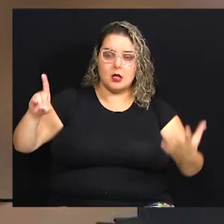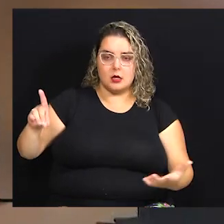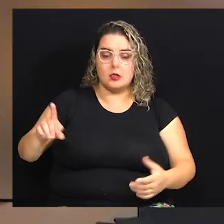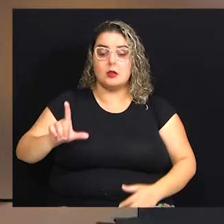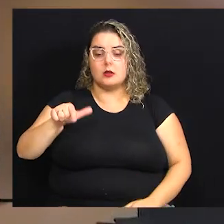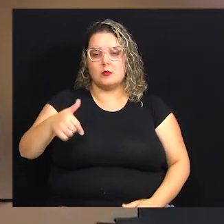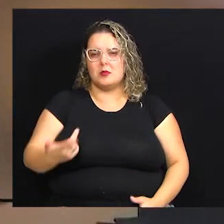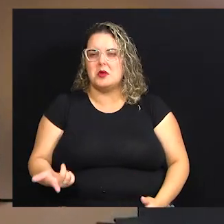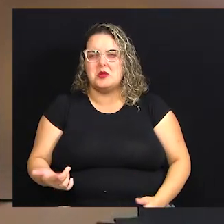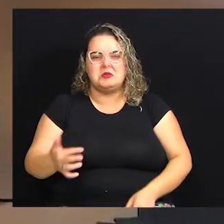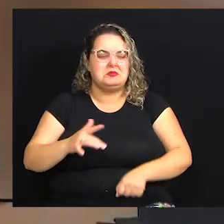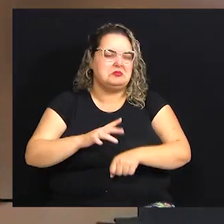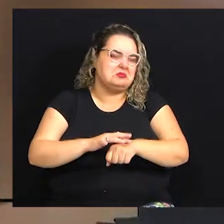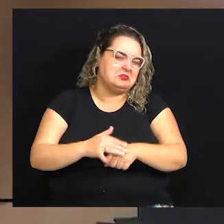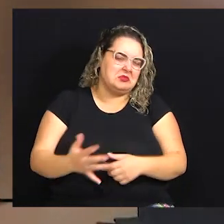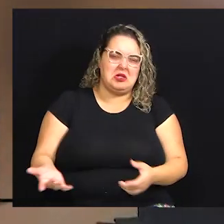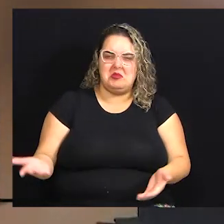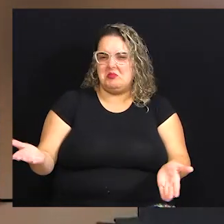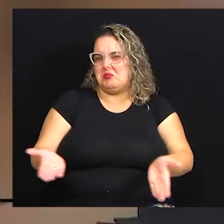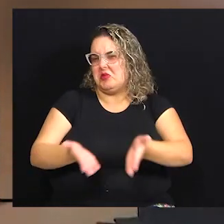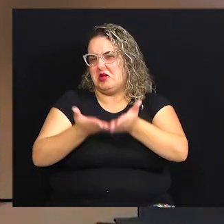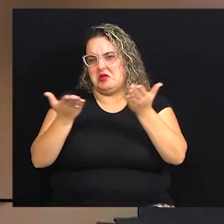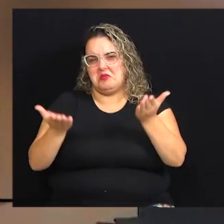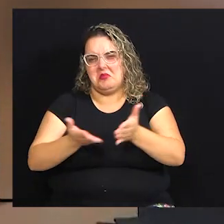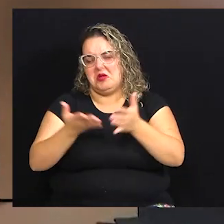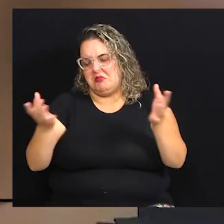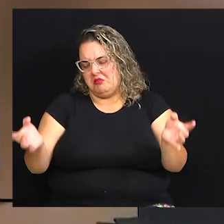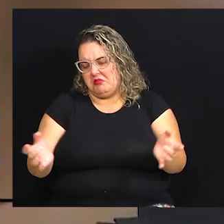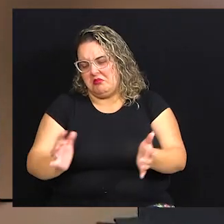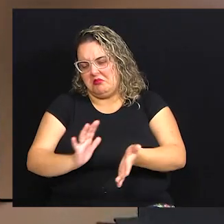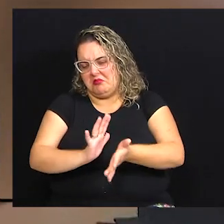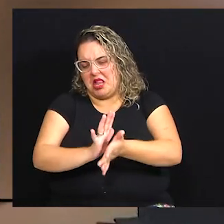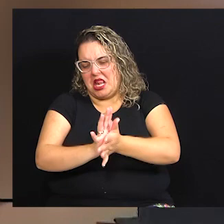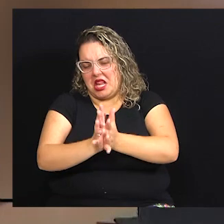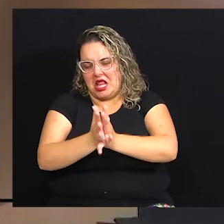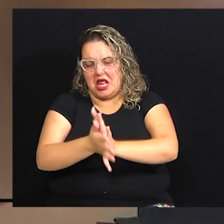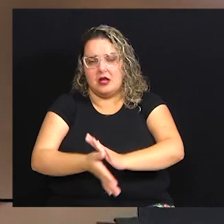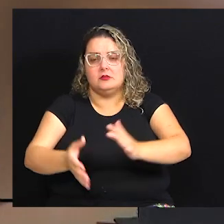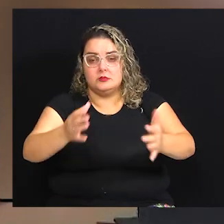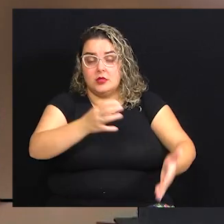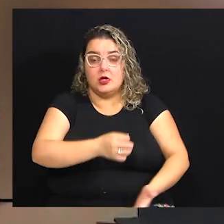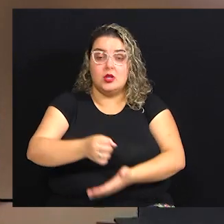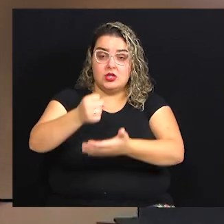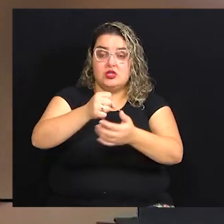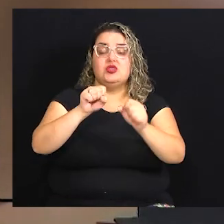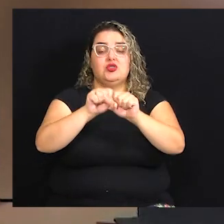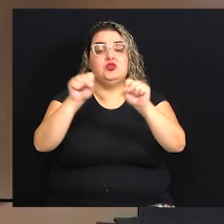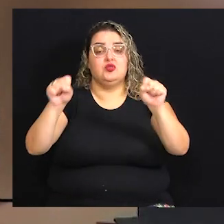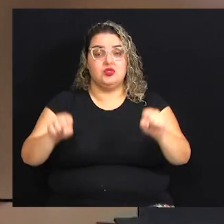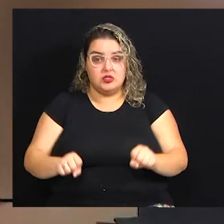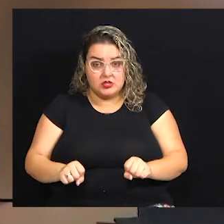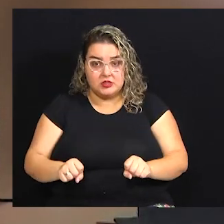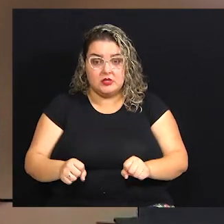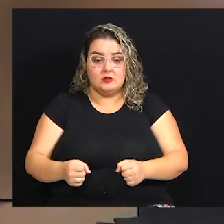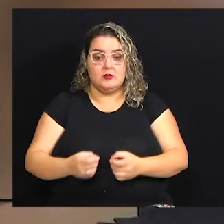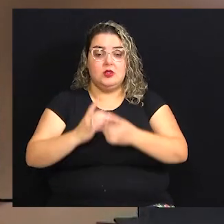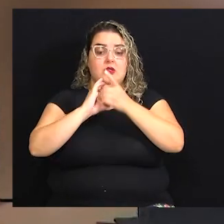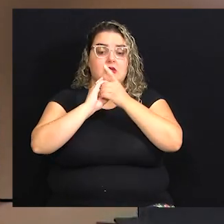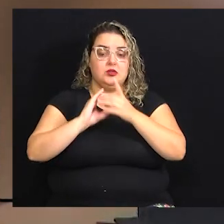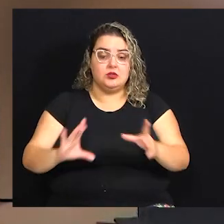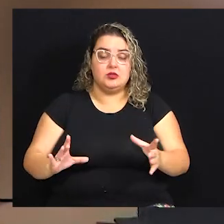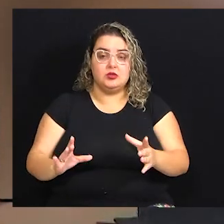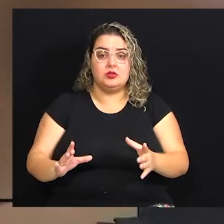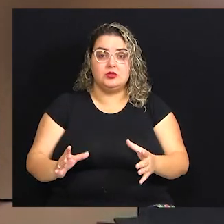muita doença, pobreza, ebulição, da instalação de um capitalismo e de um sistema democrático das